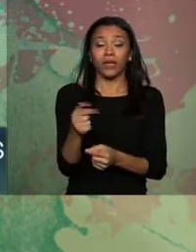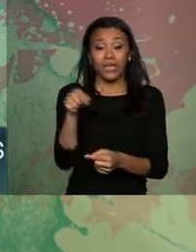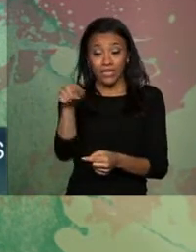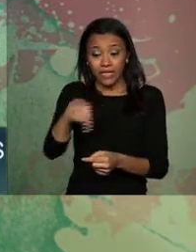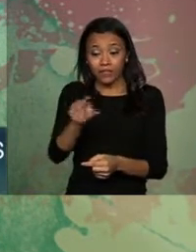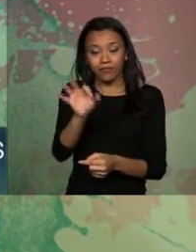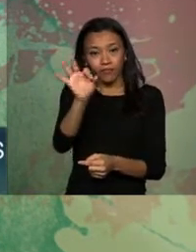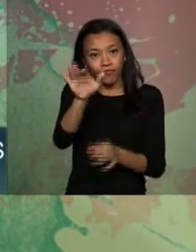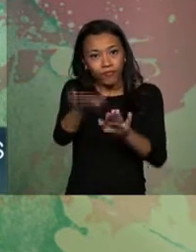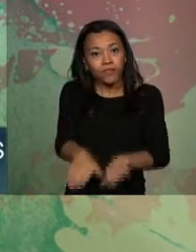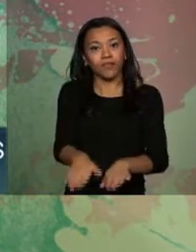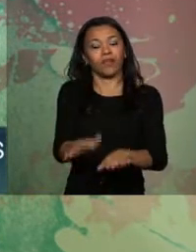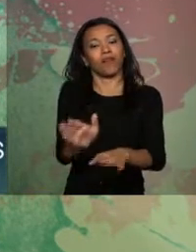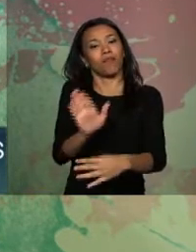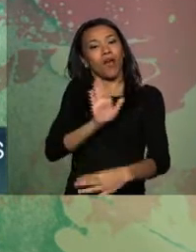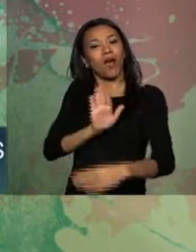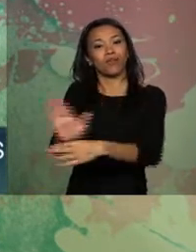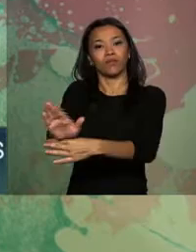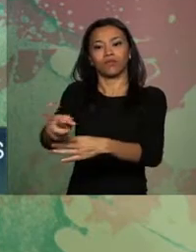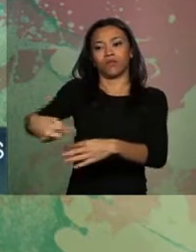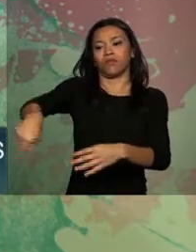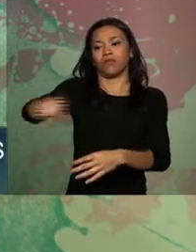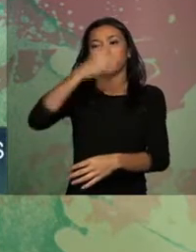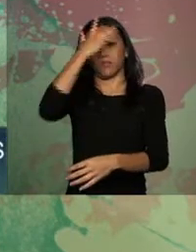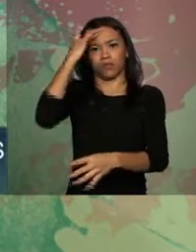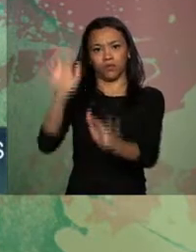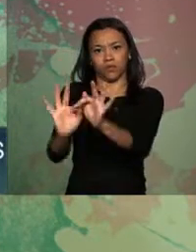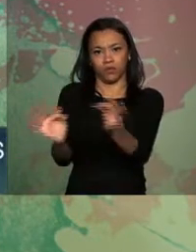veio para ficar. E aí,